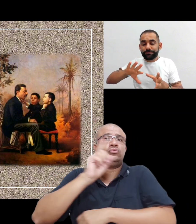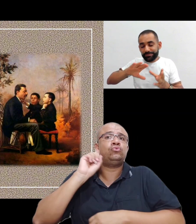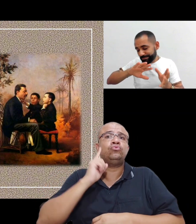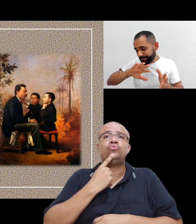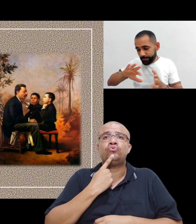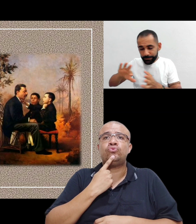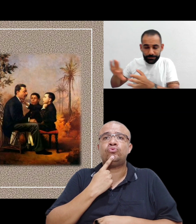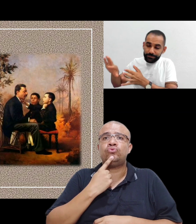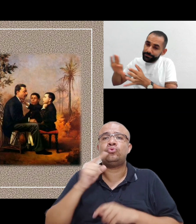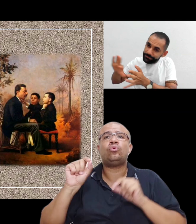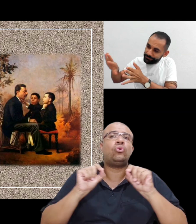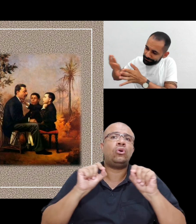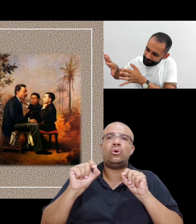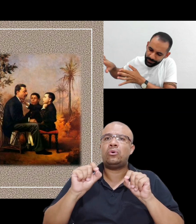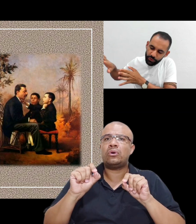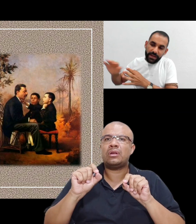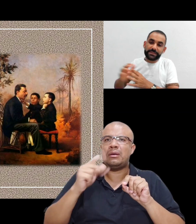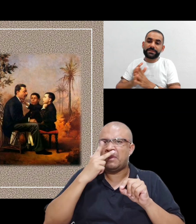eram